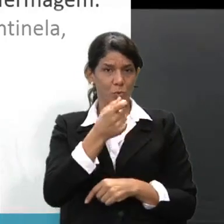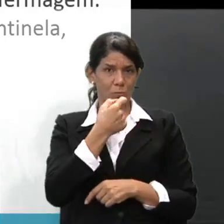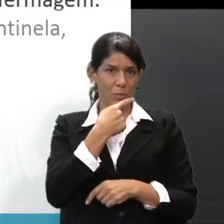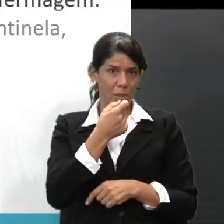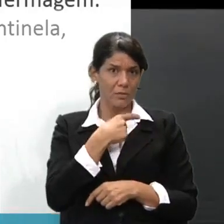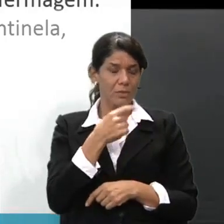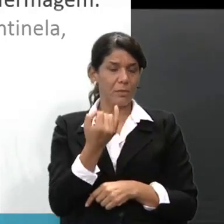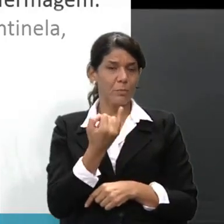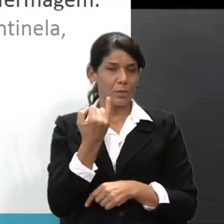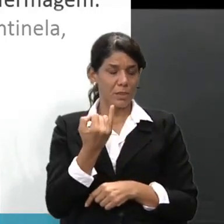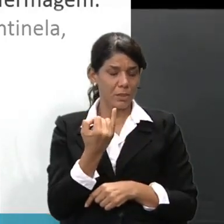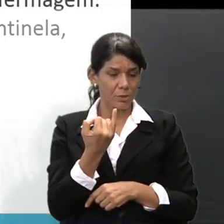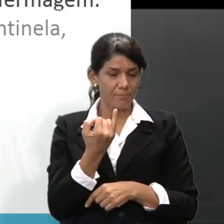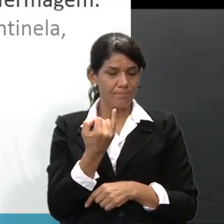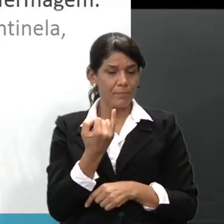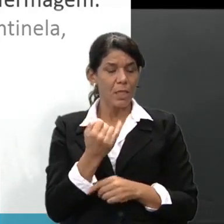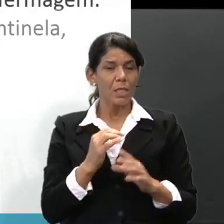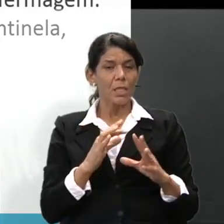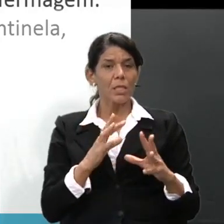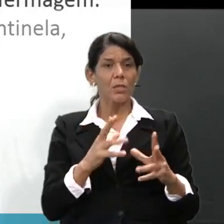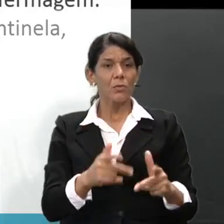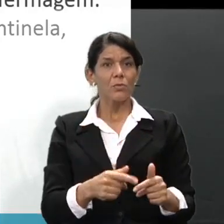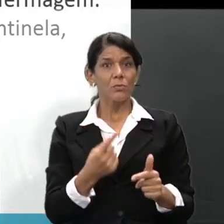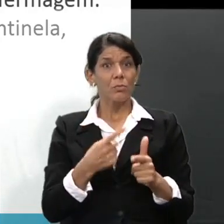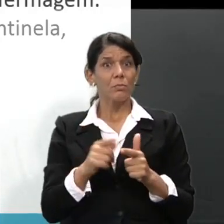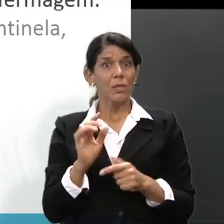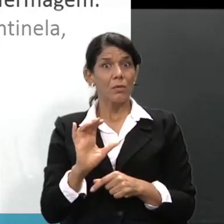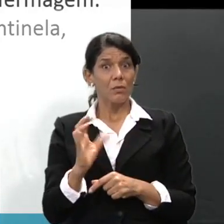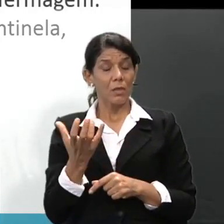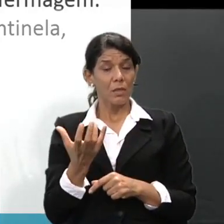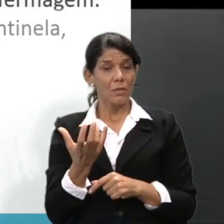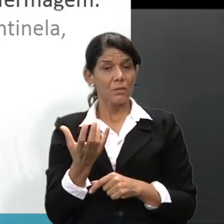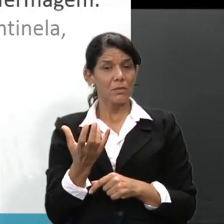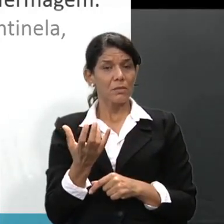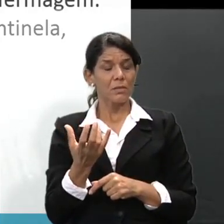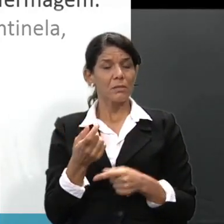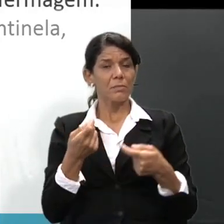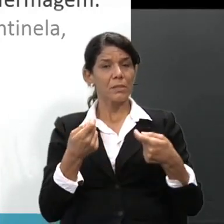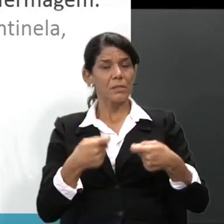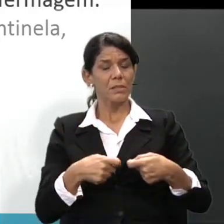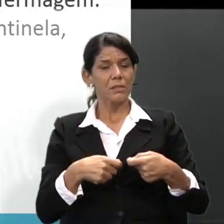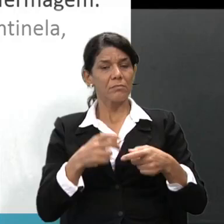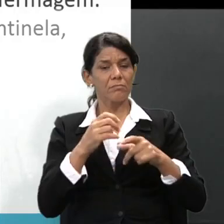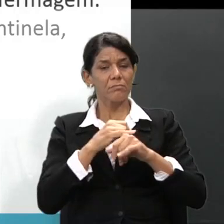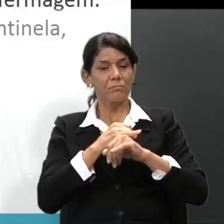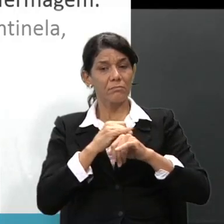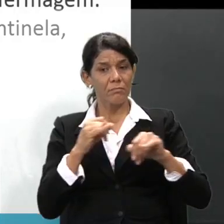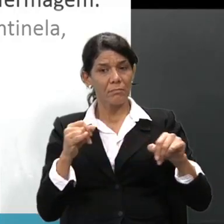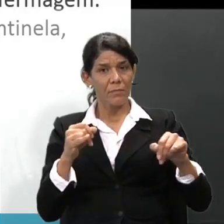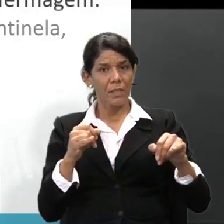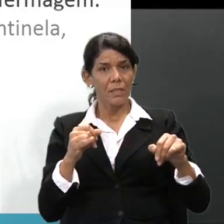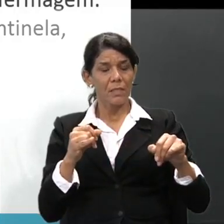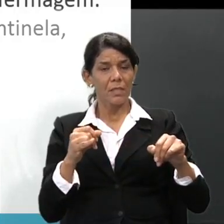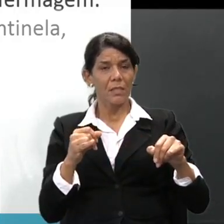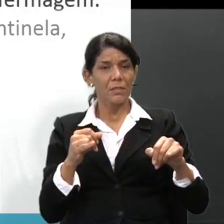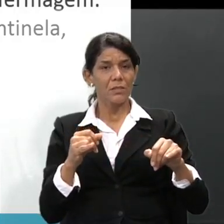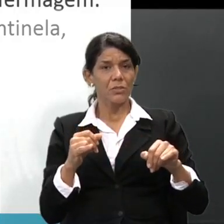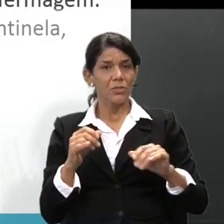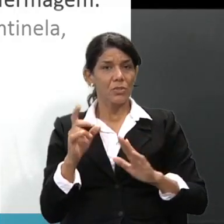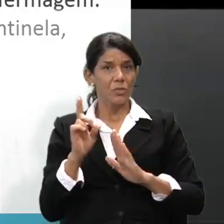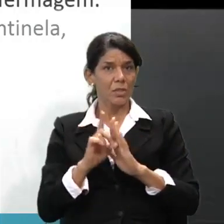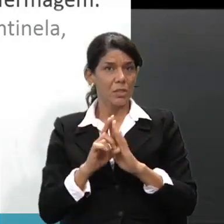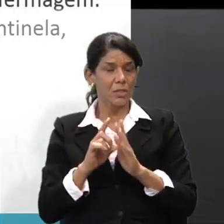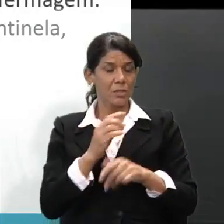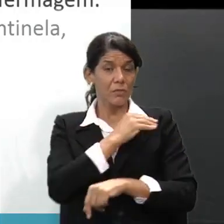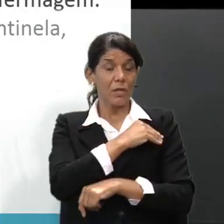muito importante. E todos os incidentes relacionados a medicamentos devem ser notificados à diretoria de enfermagem, porque eles